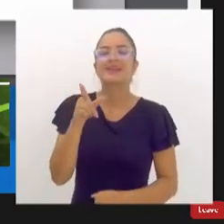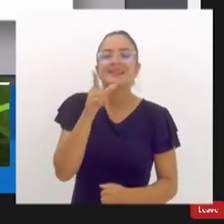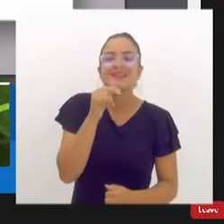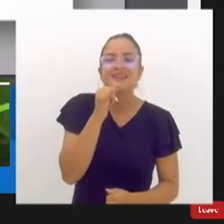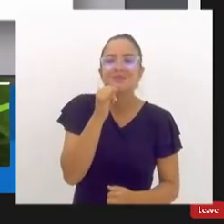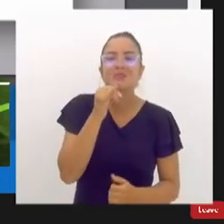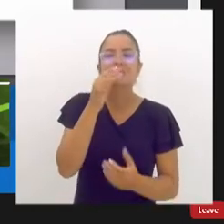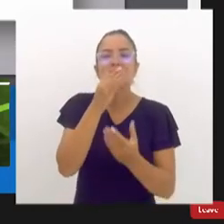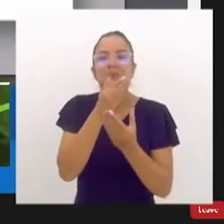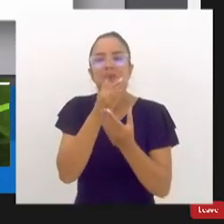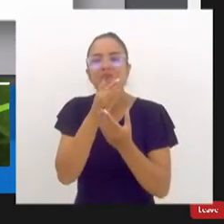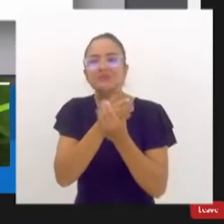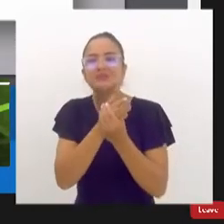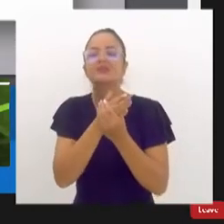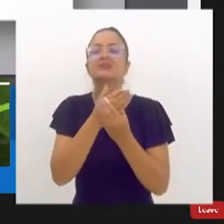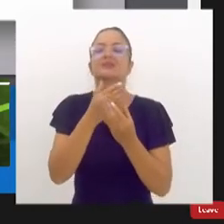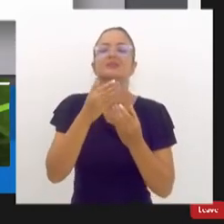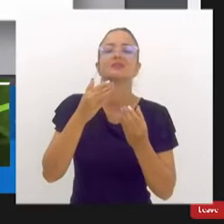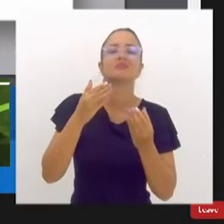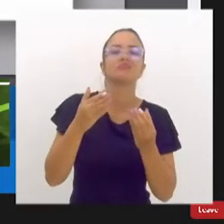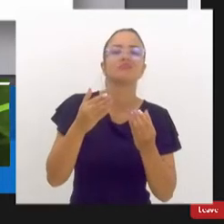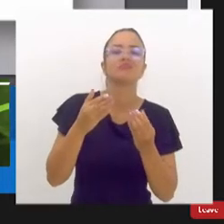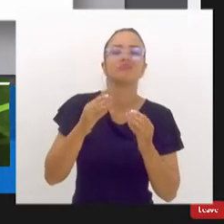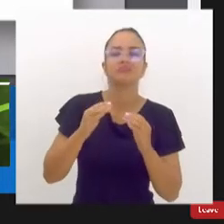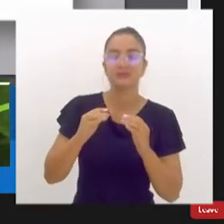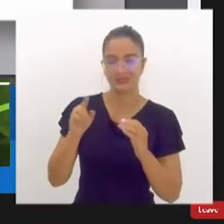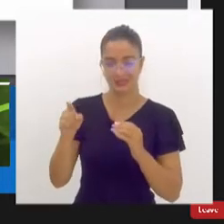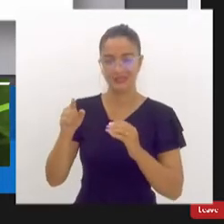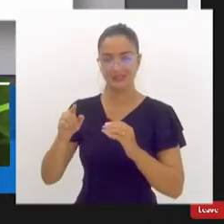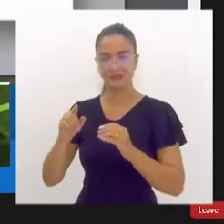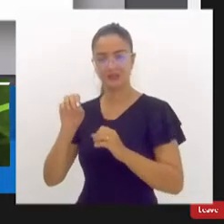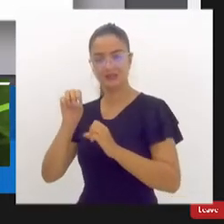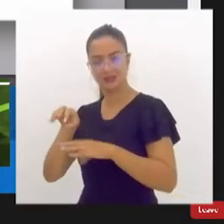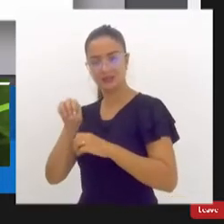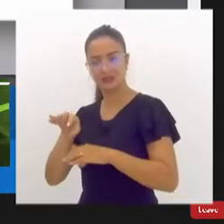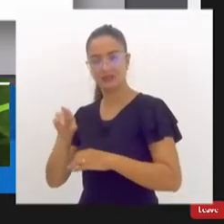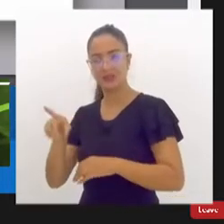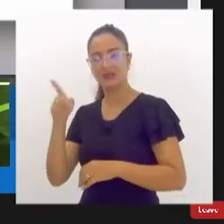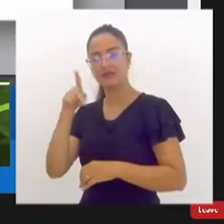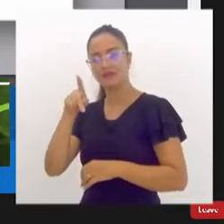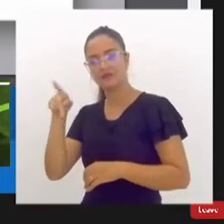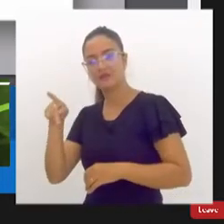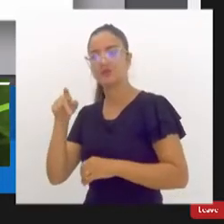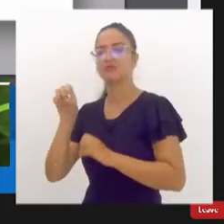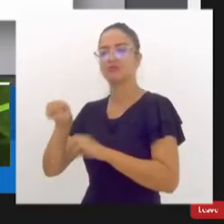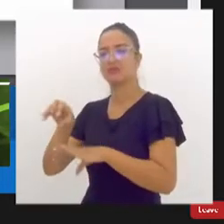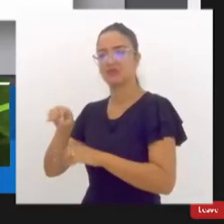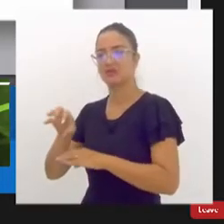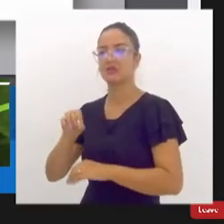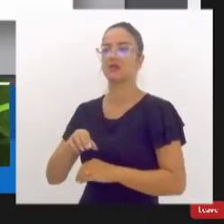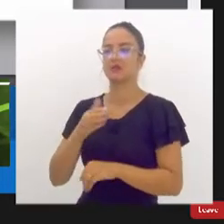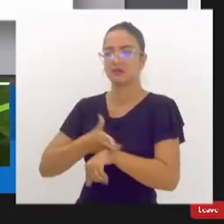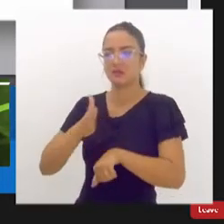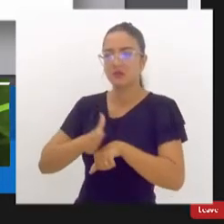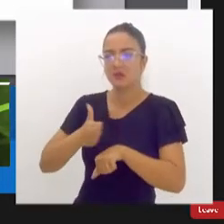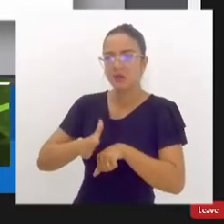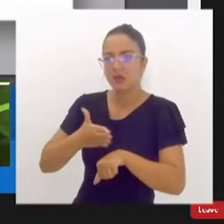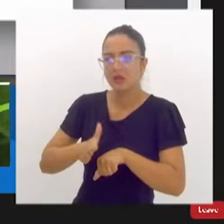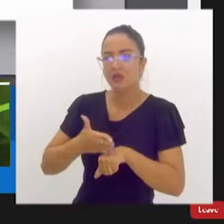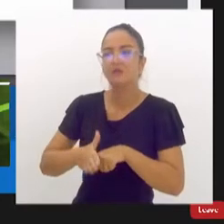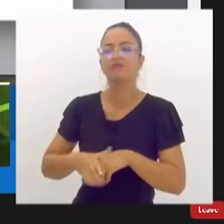de habilitação docente. A Secretaria de Estado de Educação, ela tem um quadro muito